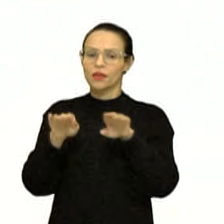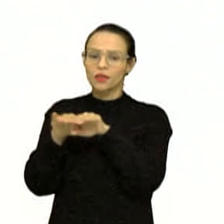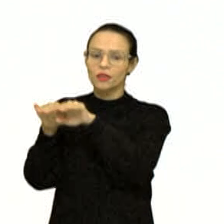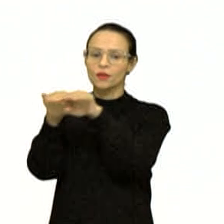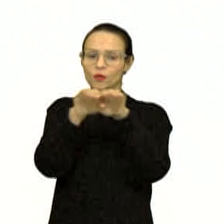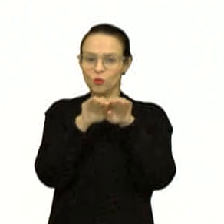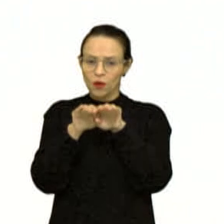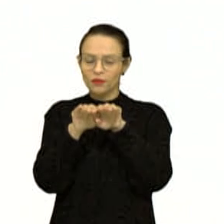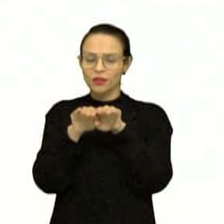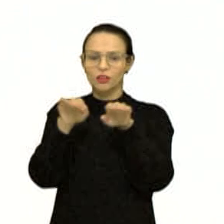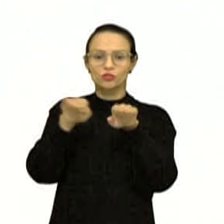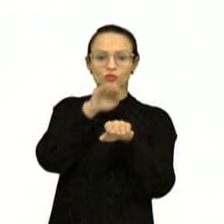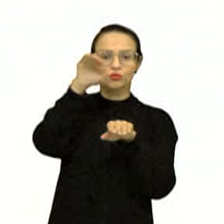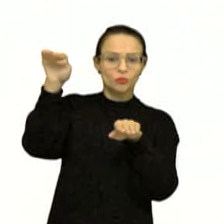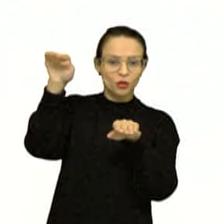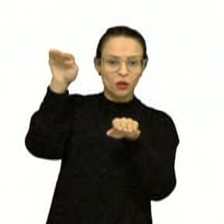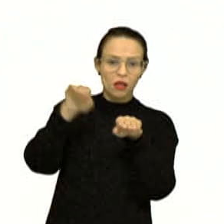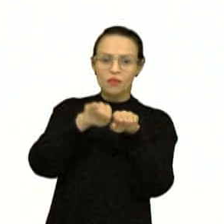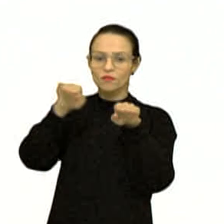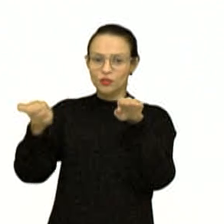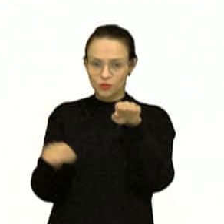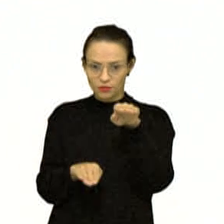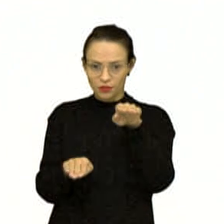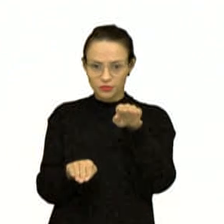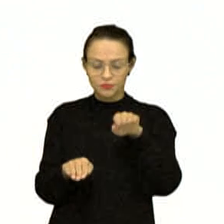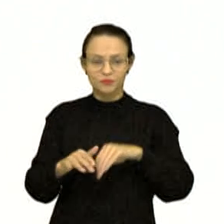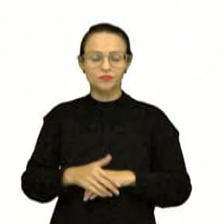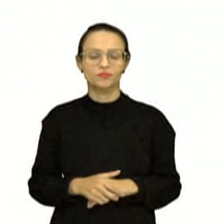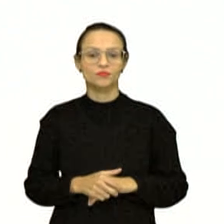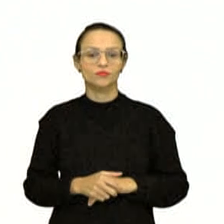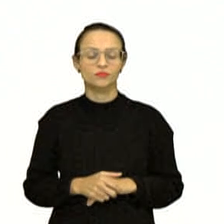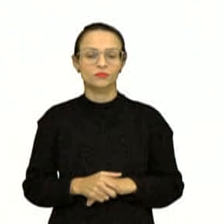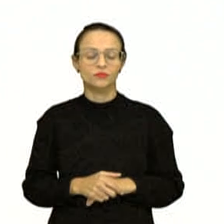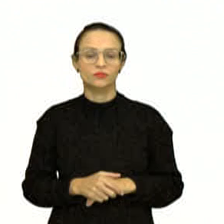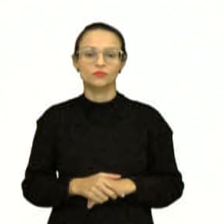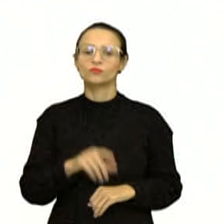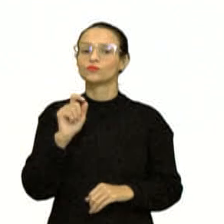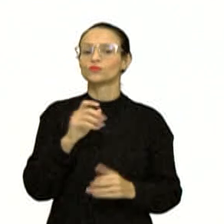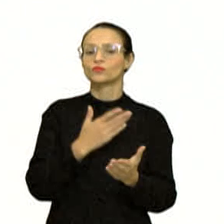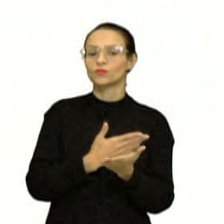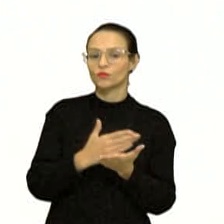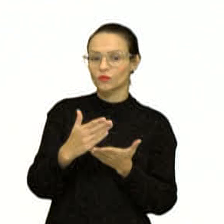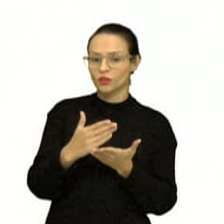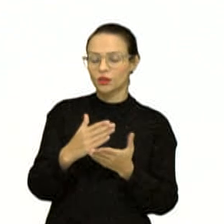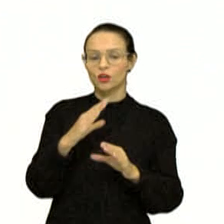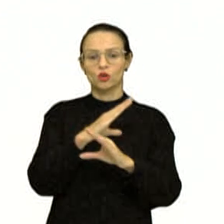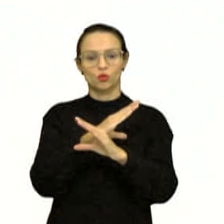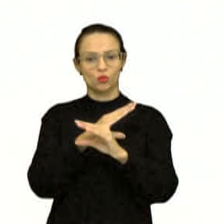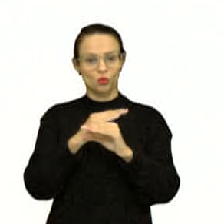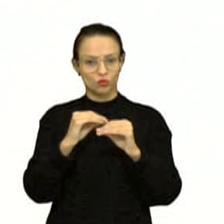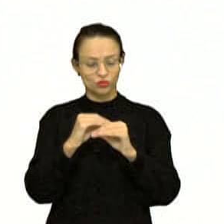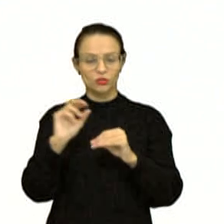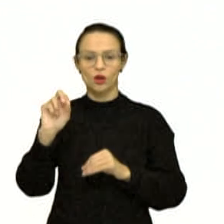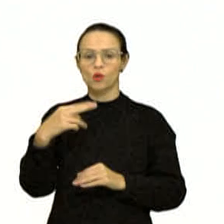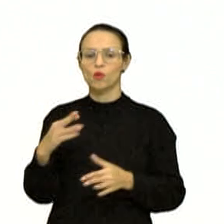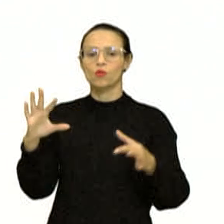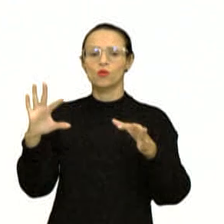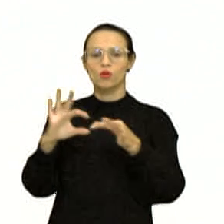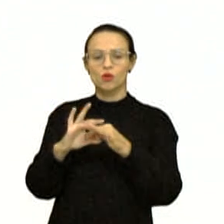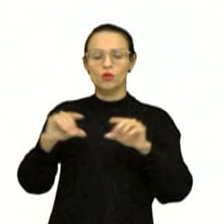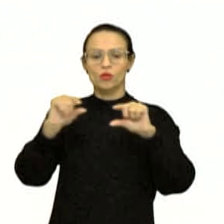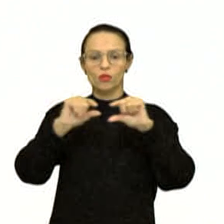igualdade, de superioridade ou de inferioridade. Ela é introduzida por conjunções ou locuções